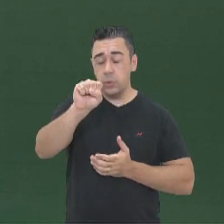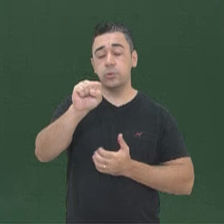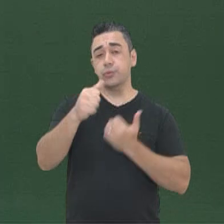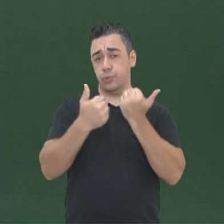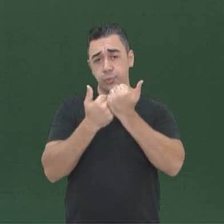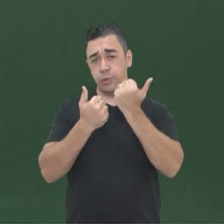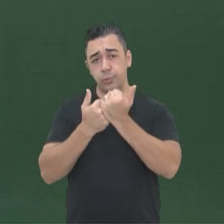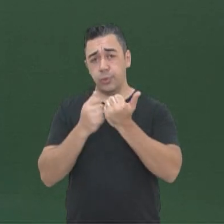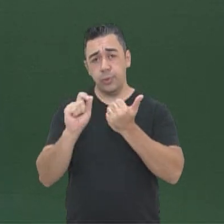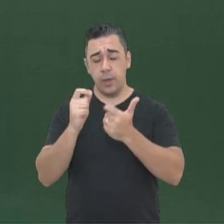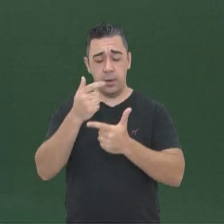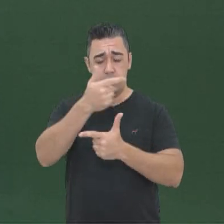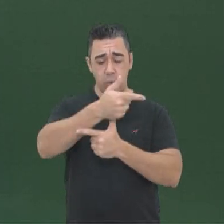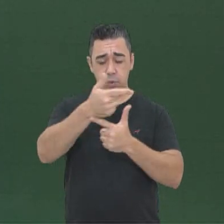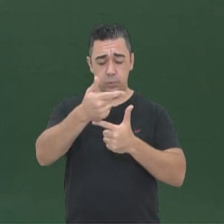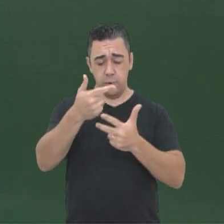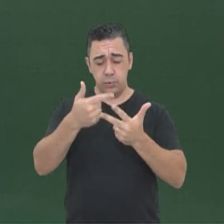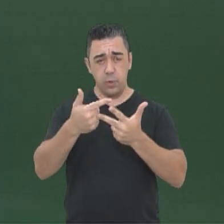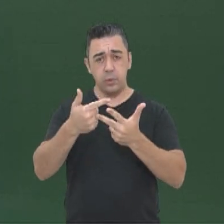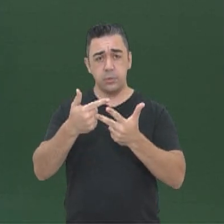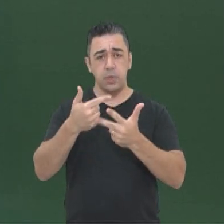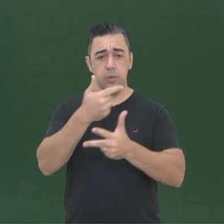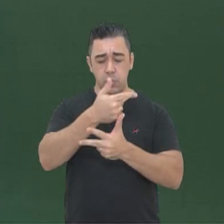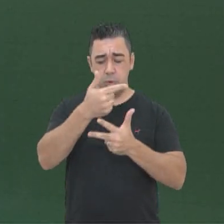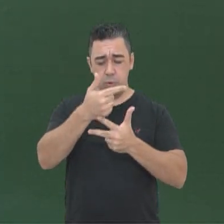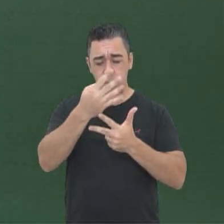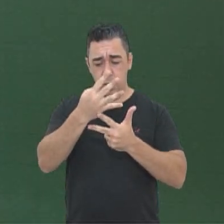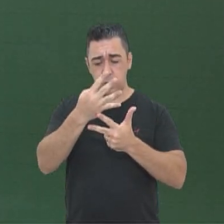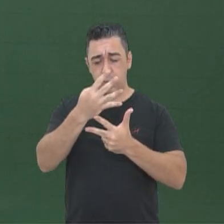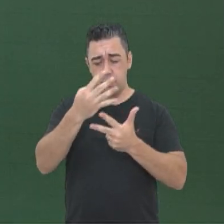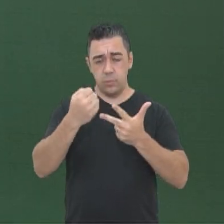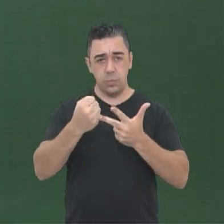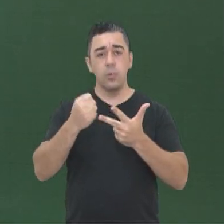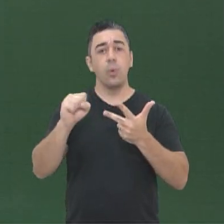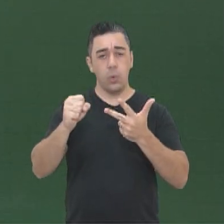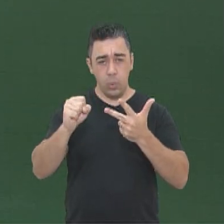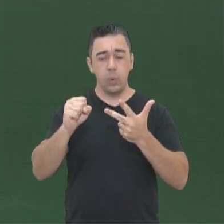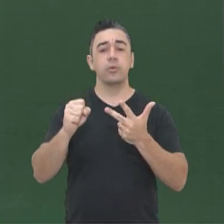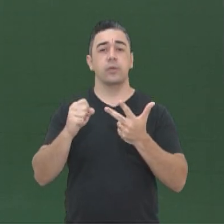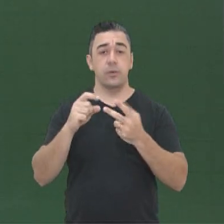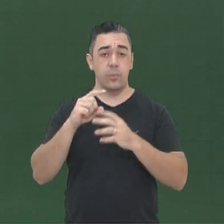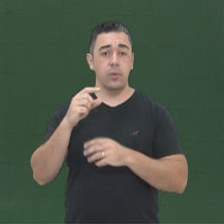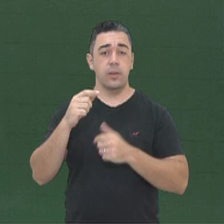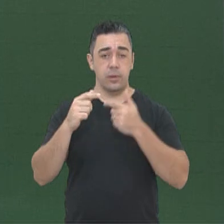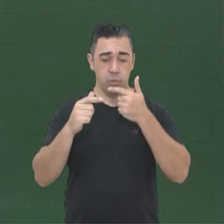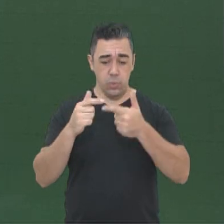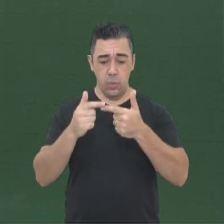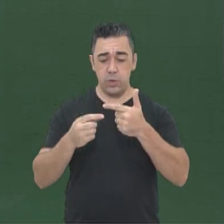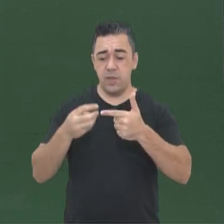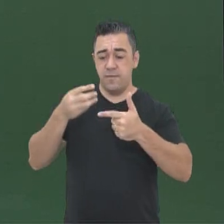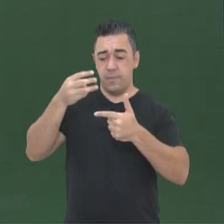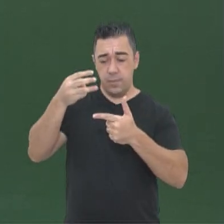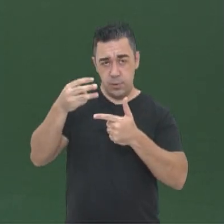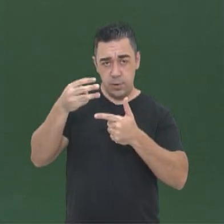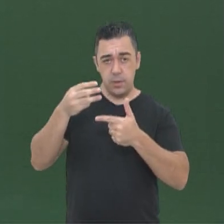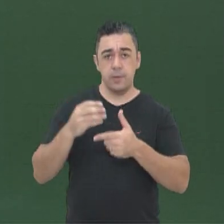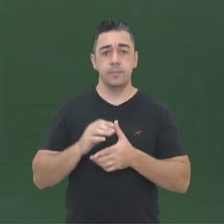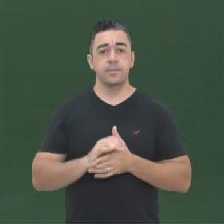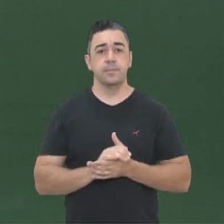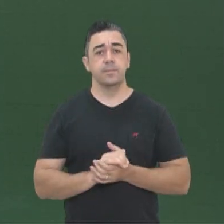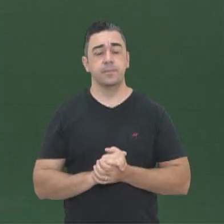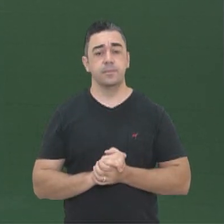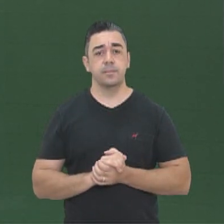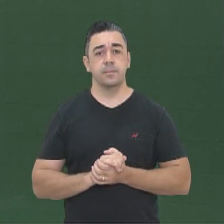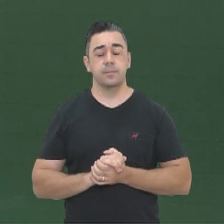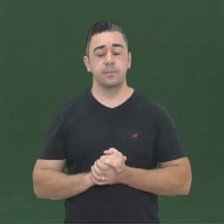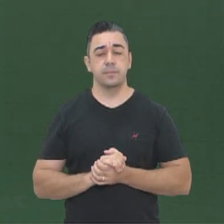por 2 elevado ao cubo. 2, 4, 8. São 3 vezes o 8. Então, vai ficar 4 vezes 2 ao